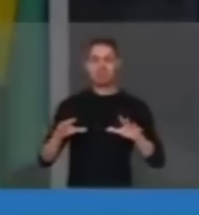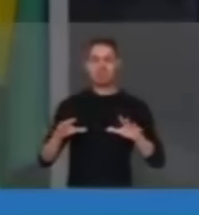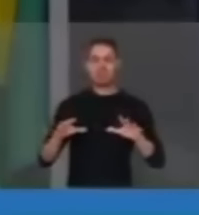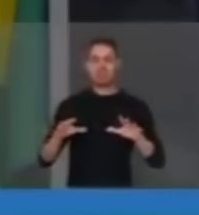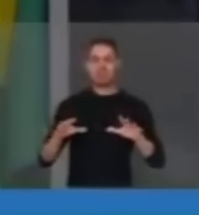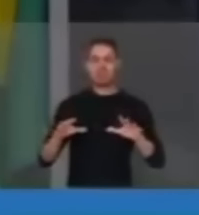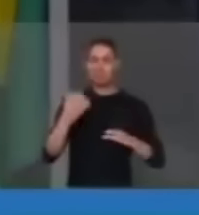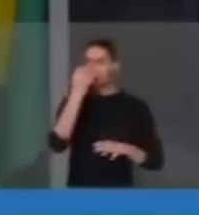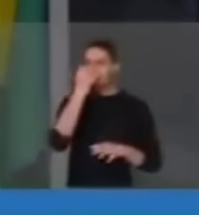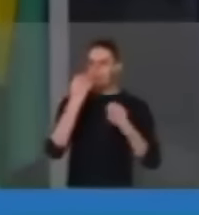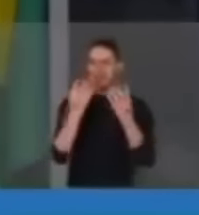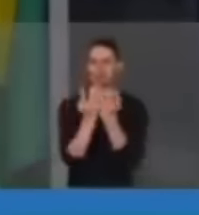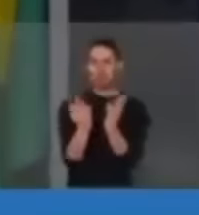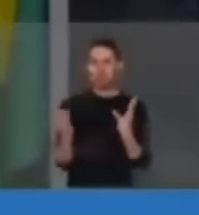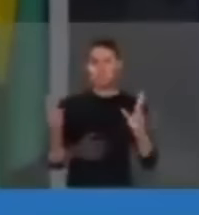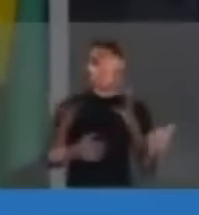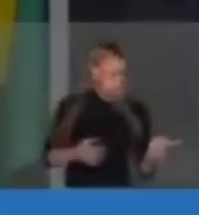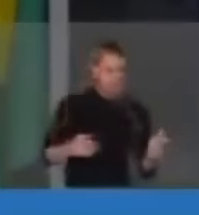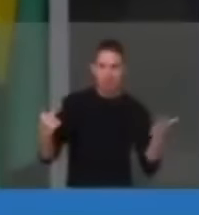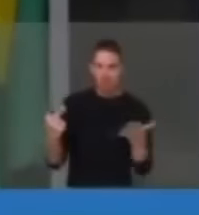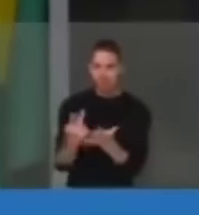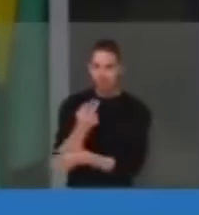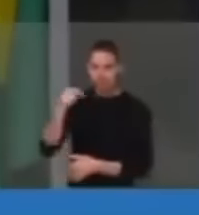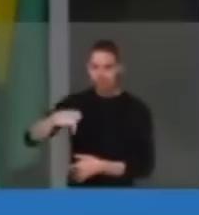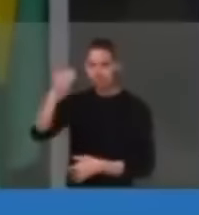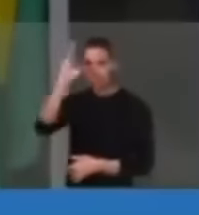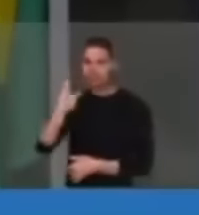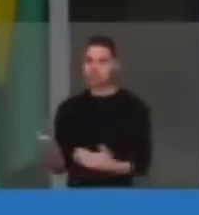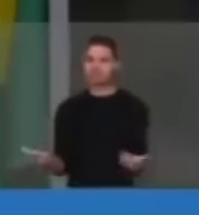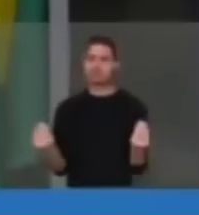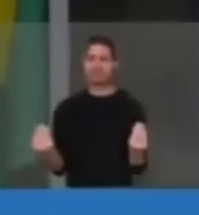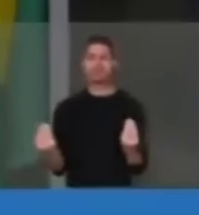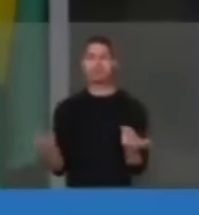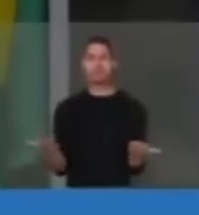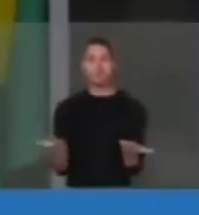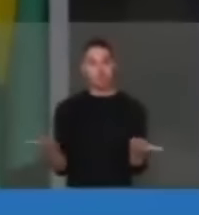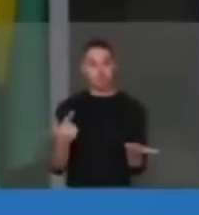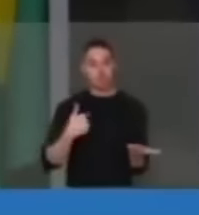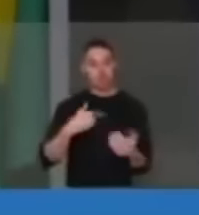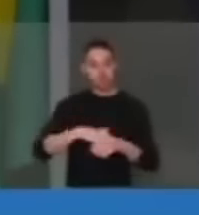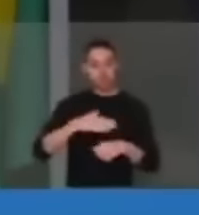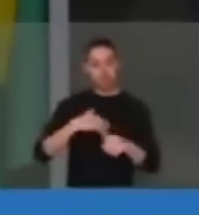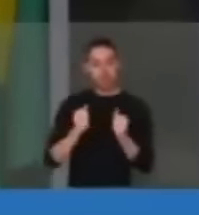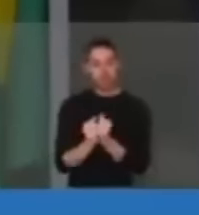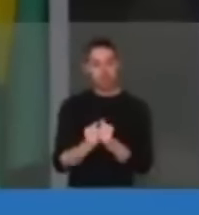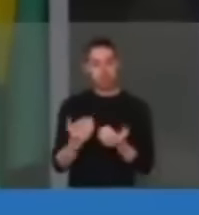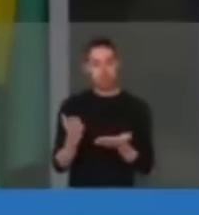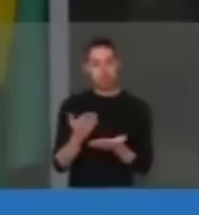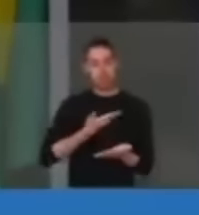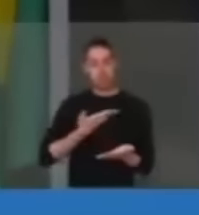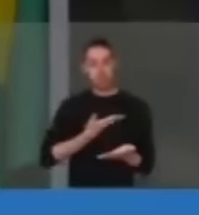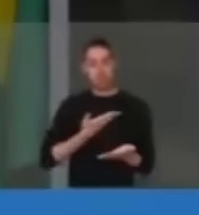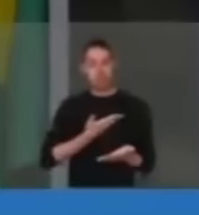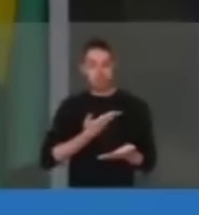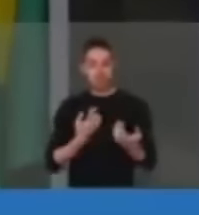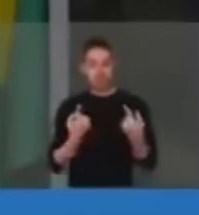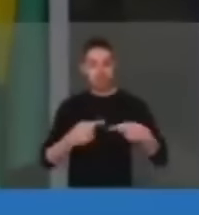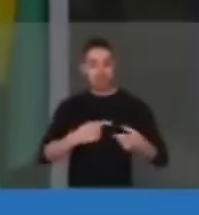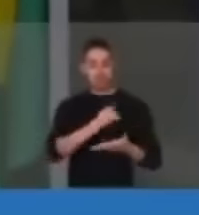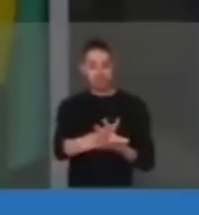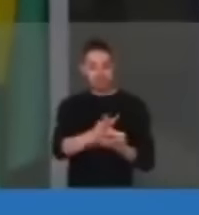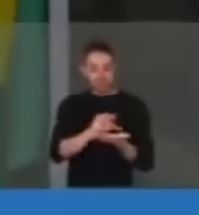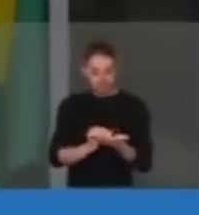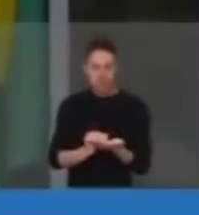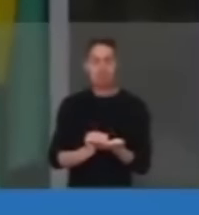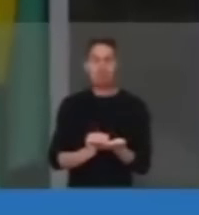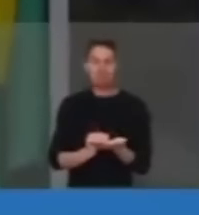o quê aí? Não é no parlamento. Hoje apresentei uma PEC aí, junto com colegas da oposição para que nós copiemos o que dá certo